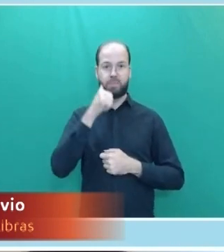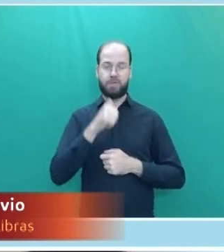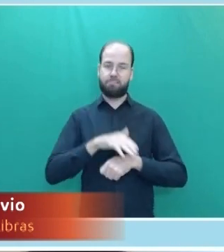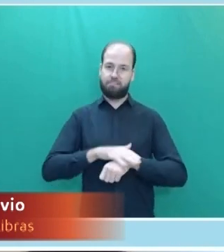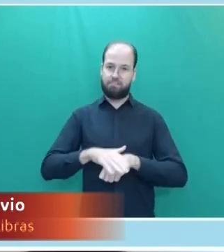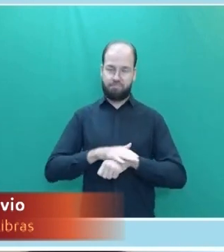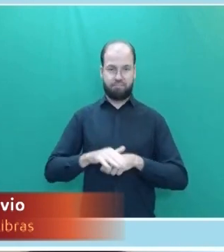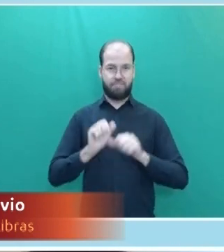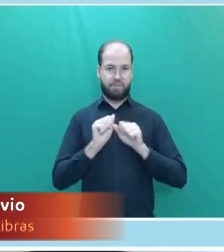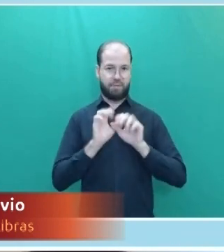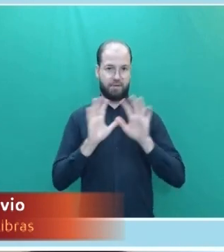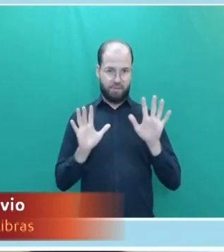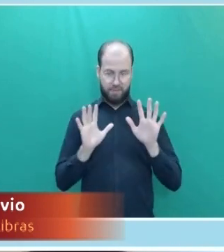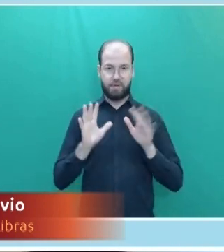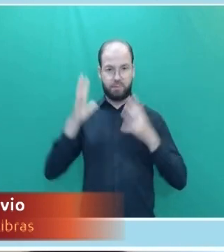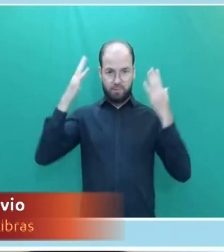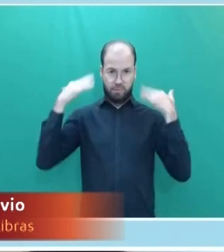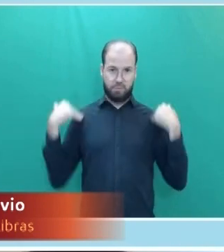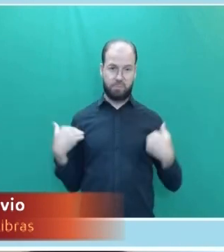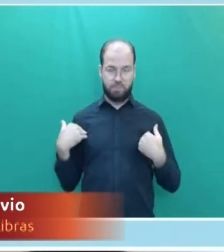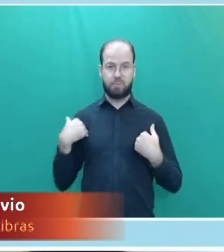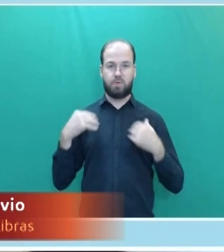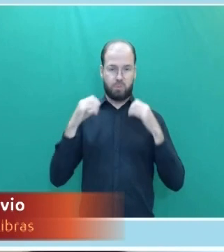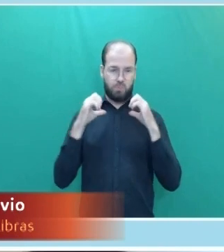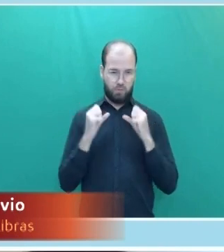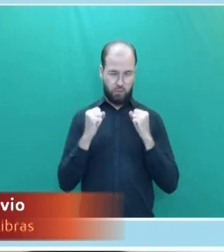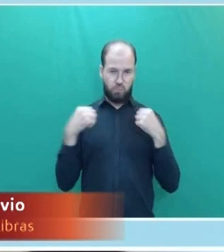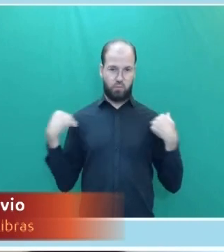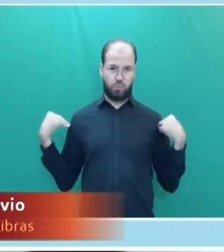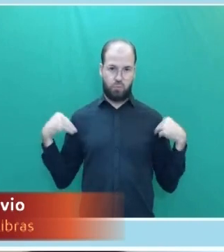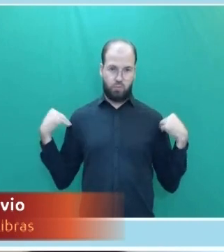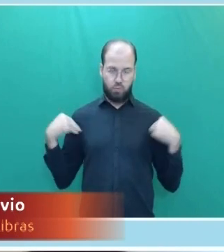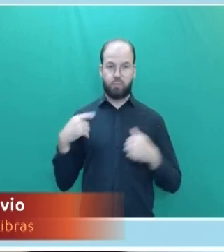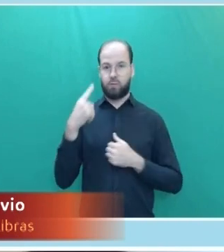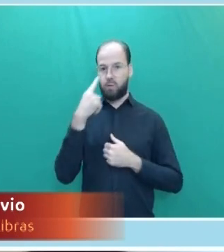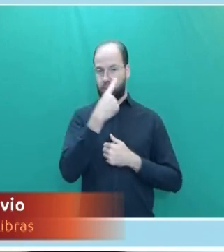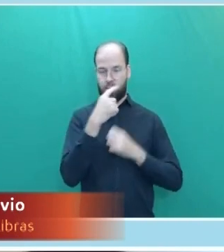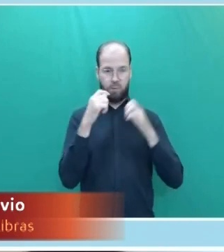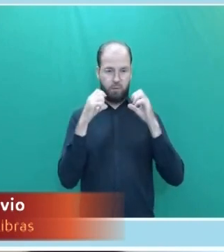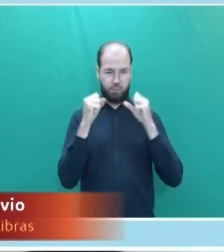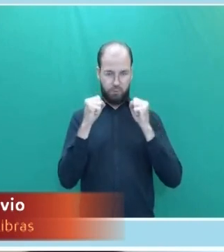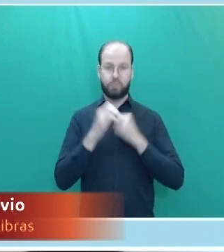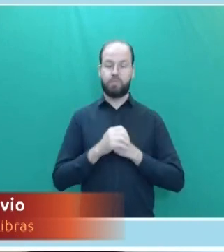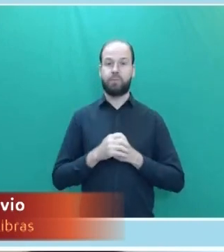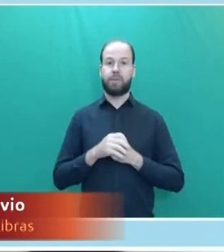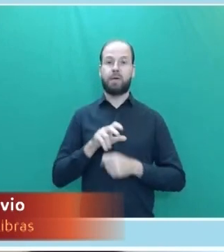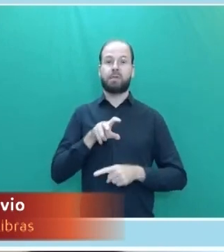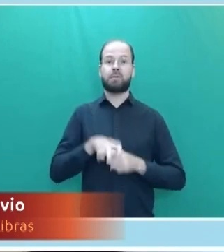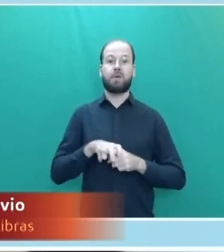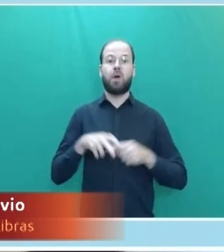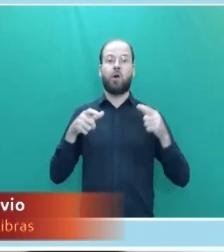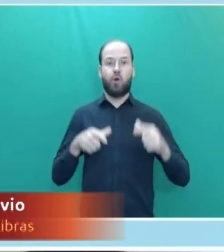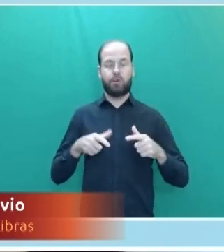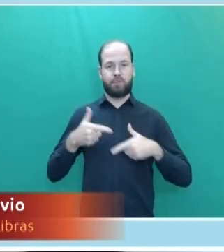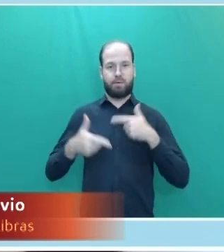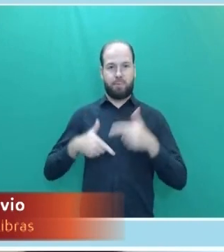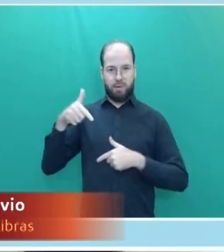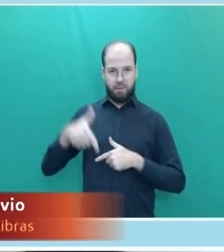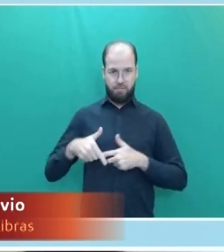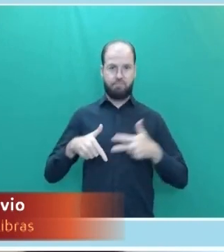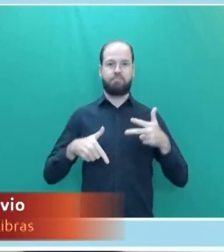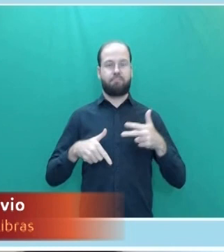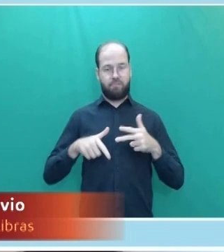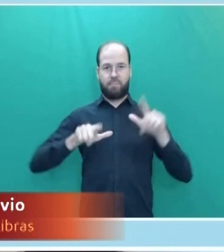pele clara, com cabelos escuros, abaixo dos ombros, olhos também escuros. Estou sentada aqui na redação da TV UFG e visto uma